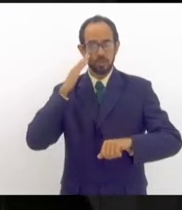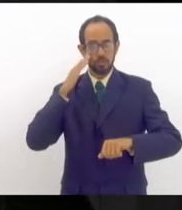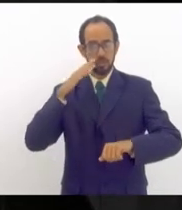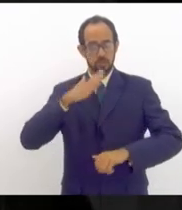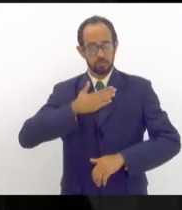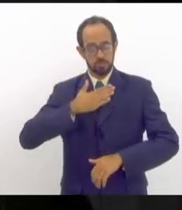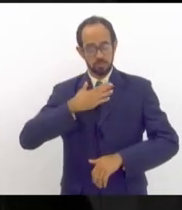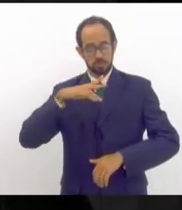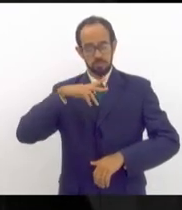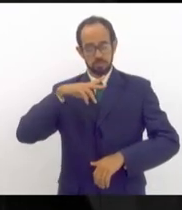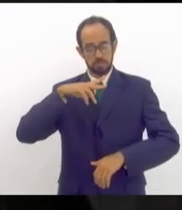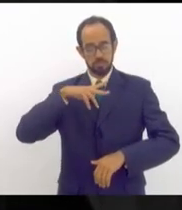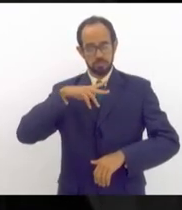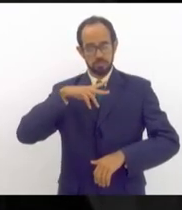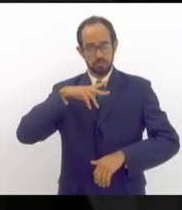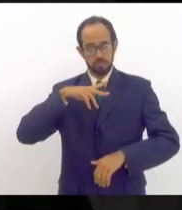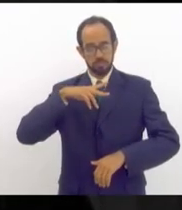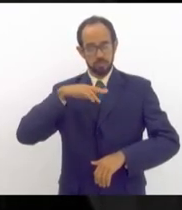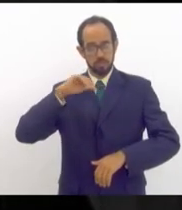arbitrária